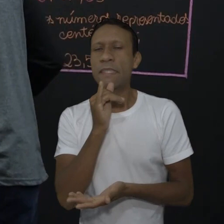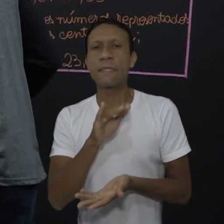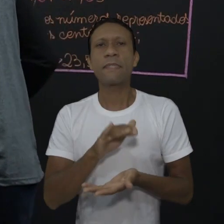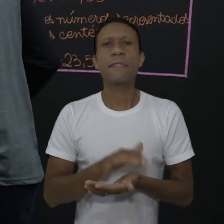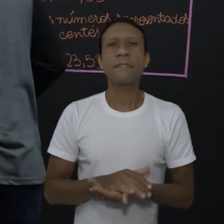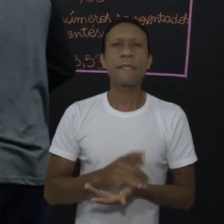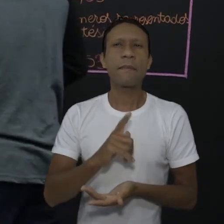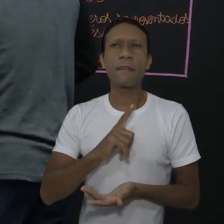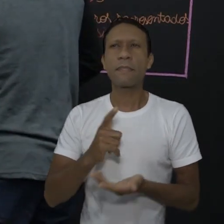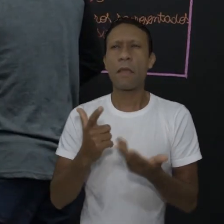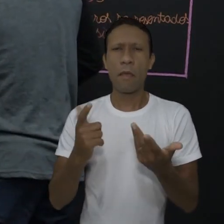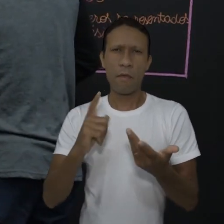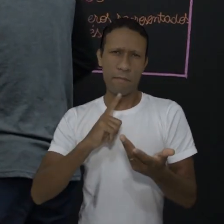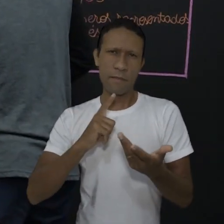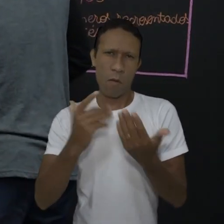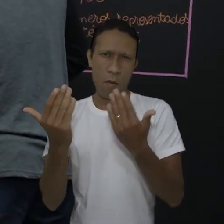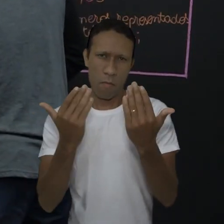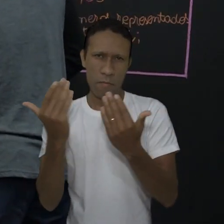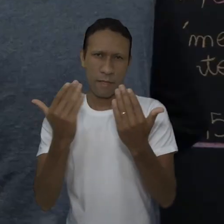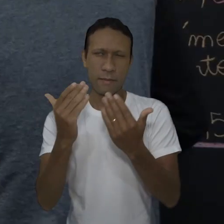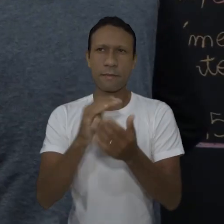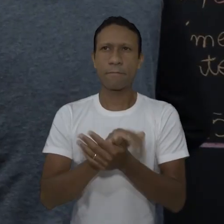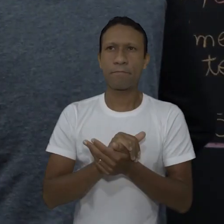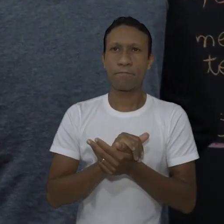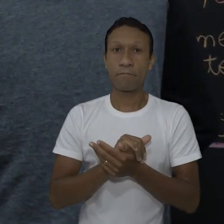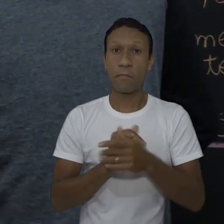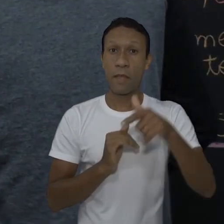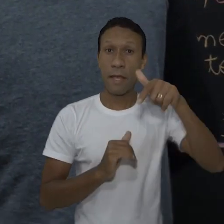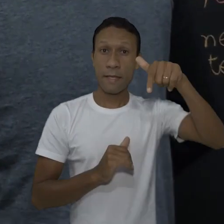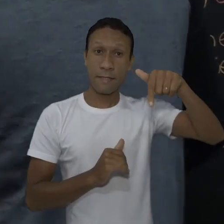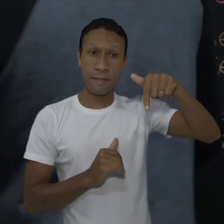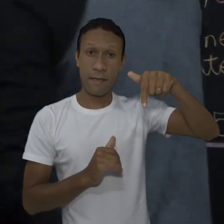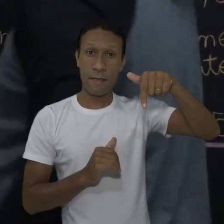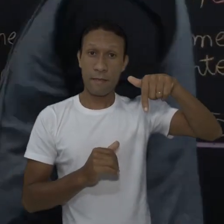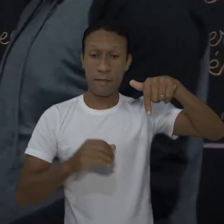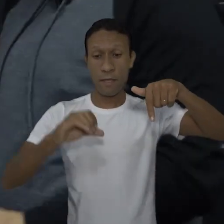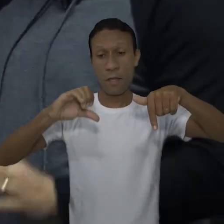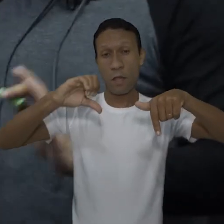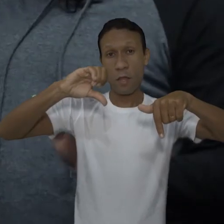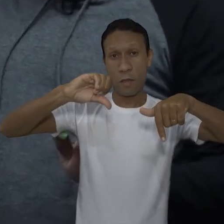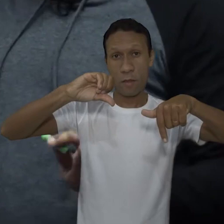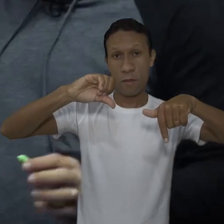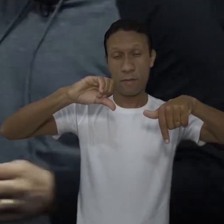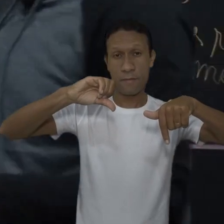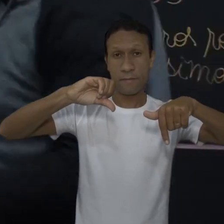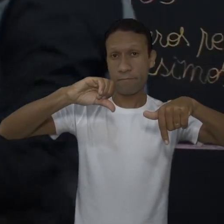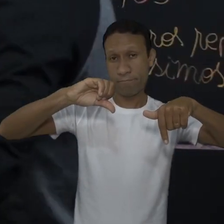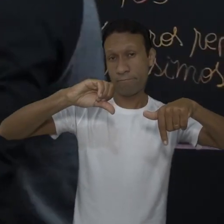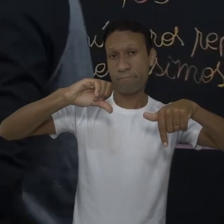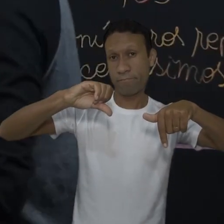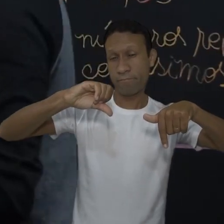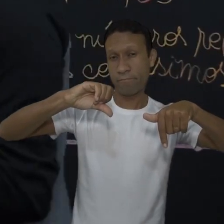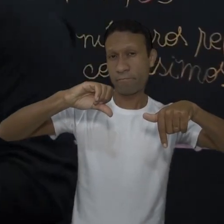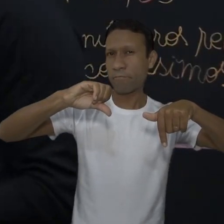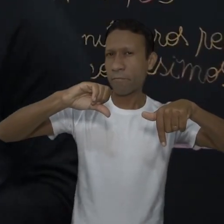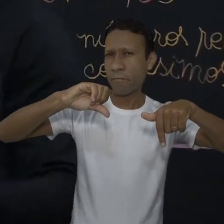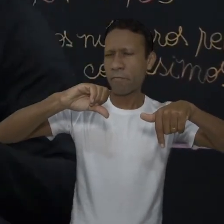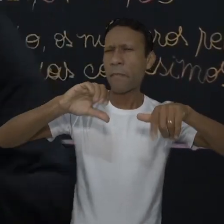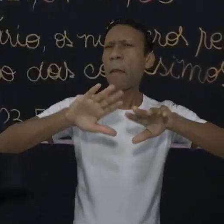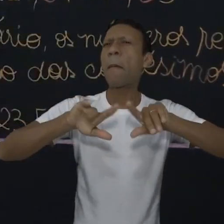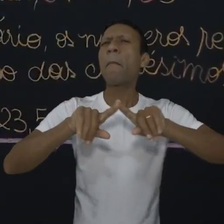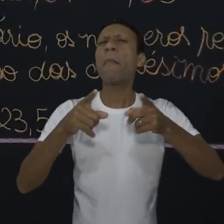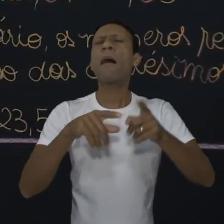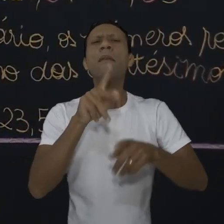tenho aqui, eu quero comparar 7 e 9. Só um exemplo, certo? 7 e 9,